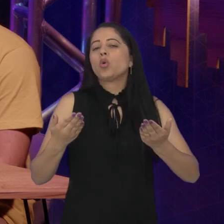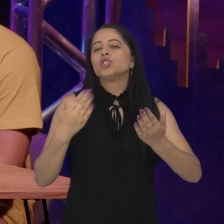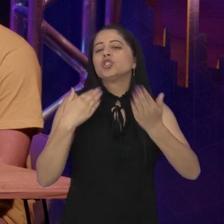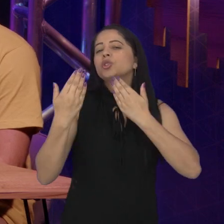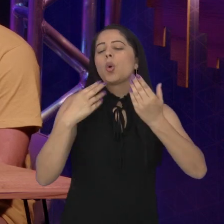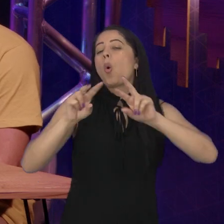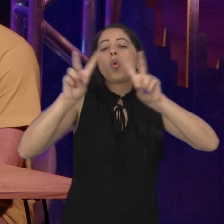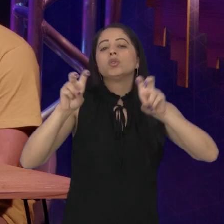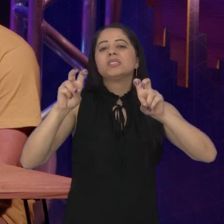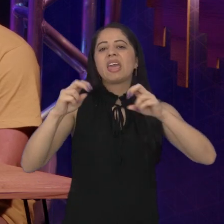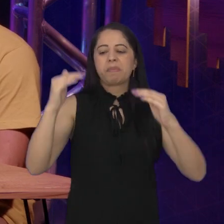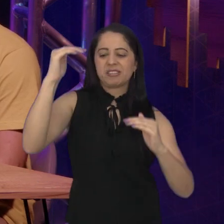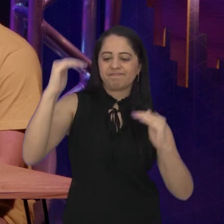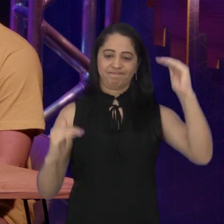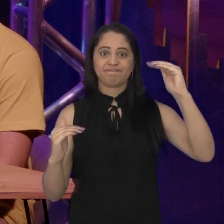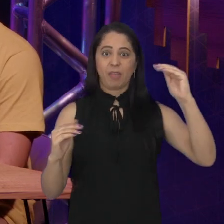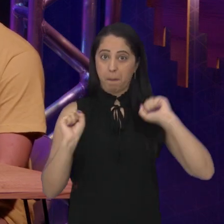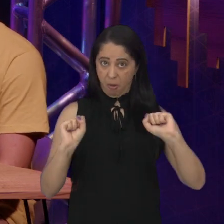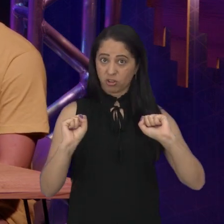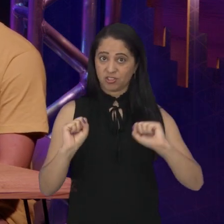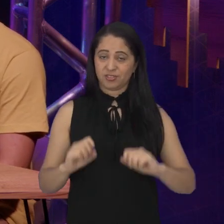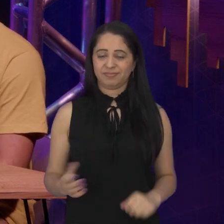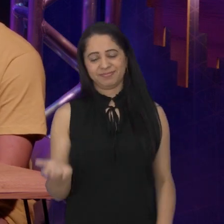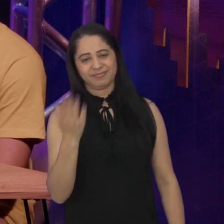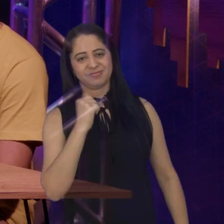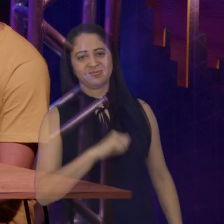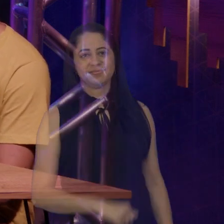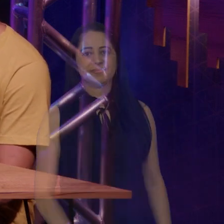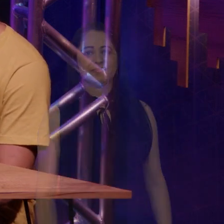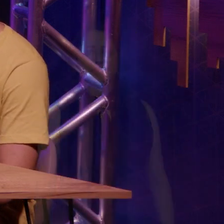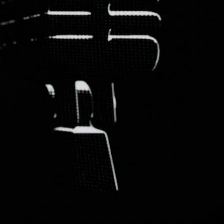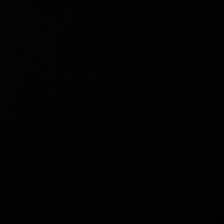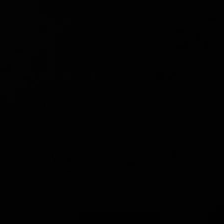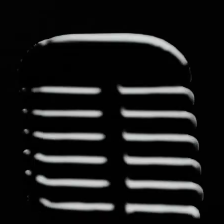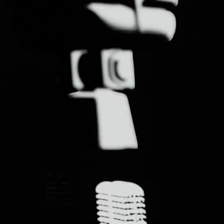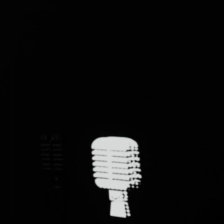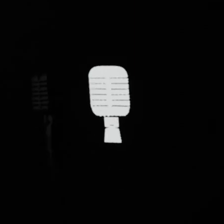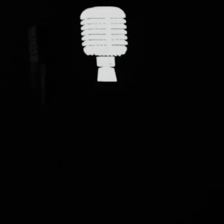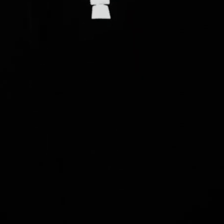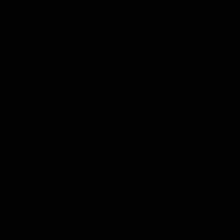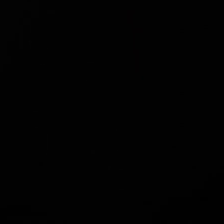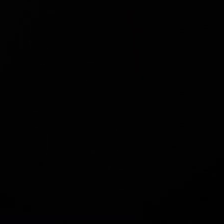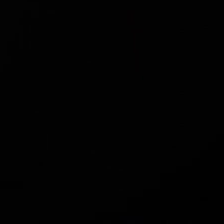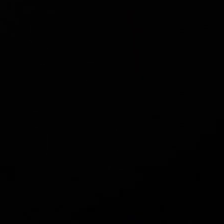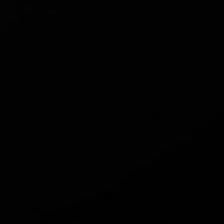no Pode Ser de hoje a gente vai falar sobre desigualdade social, pode ser? pode ser.